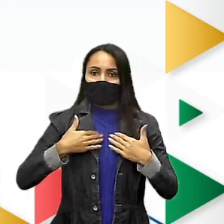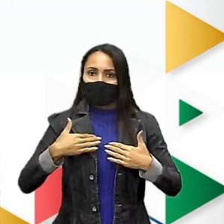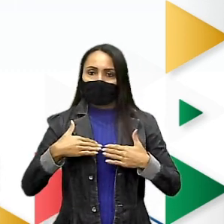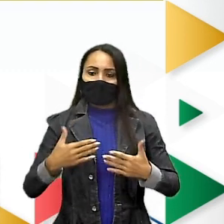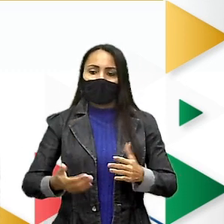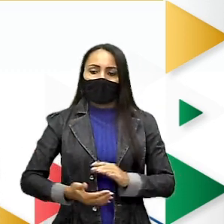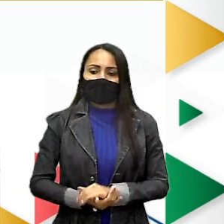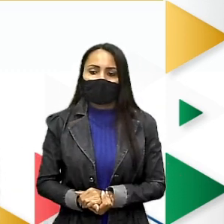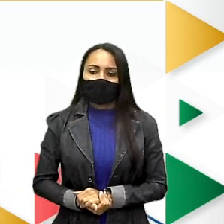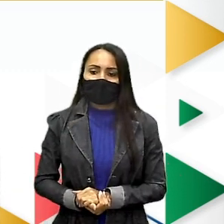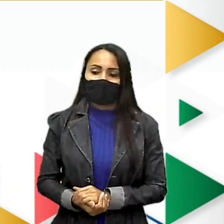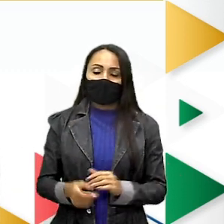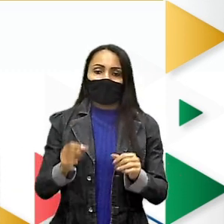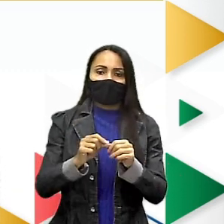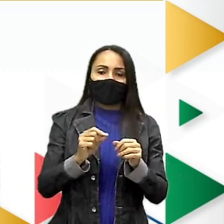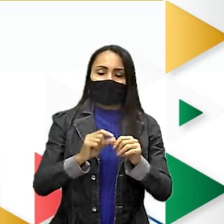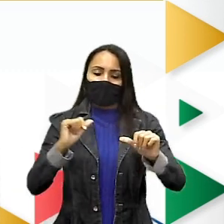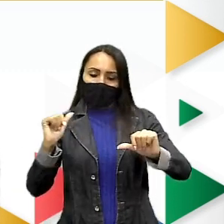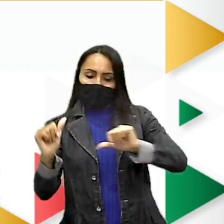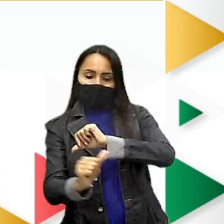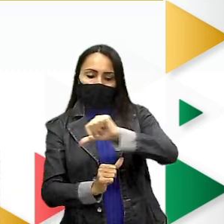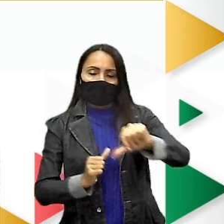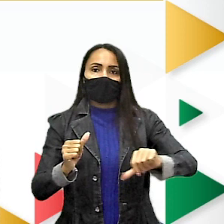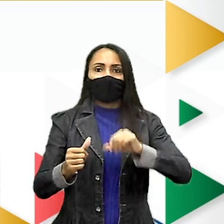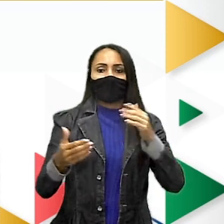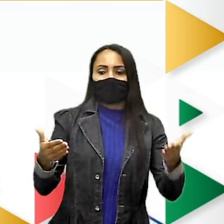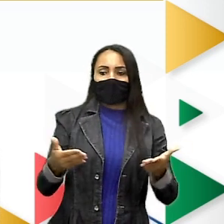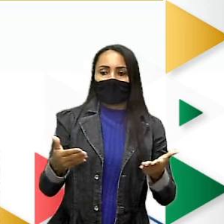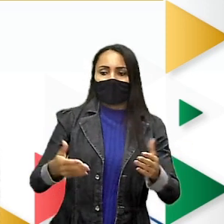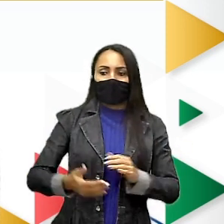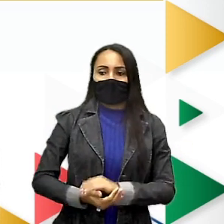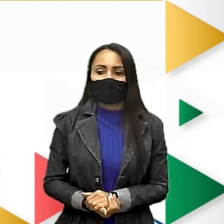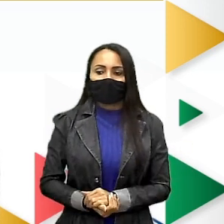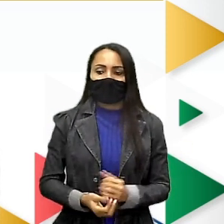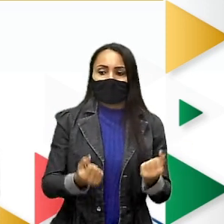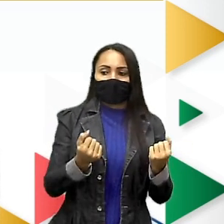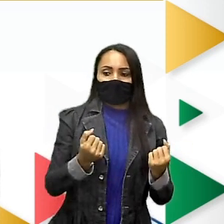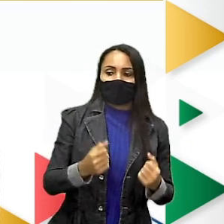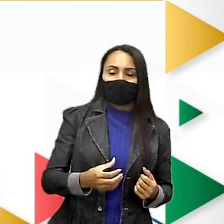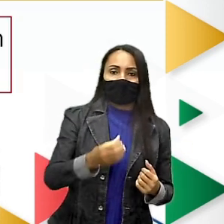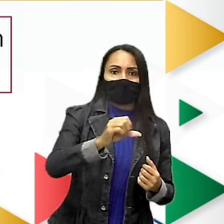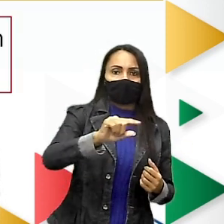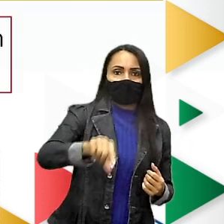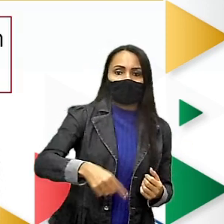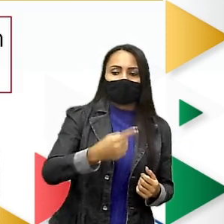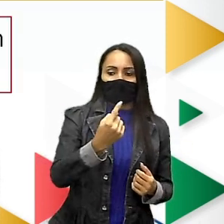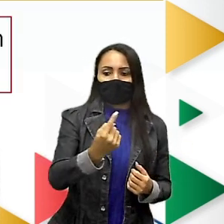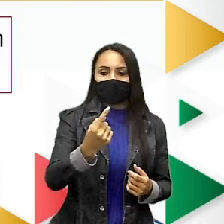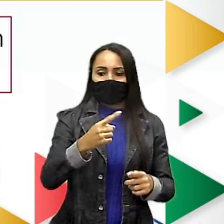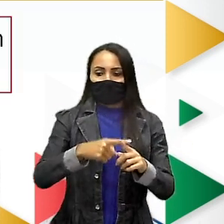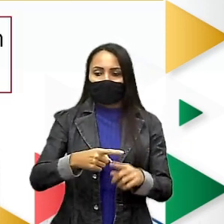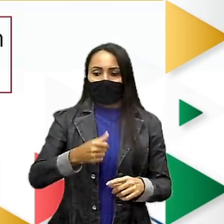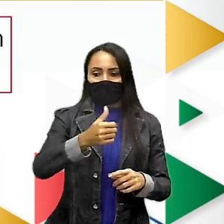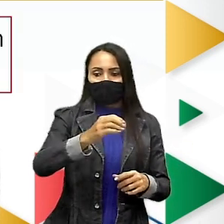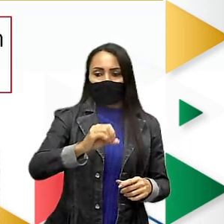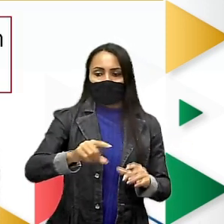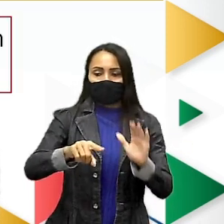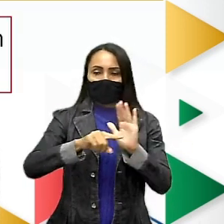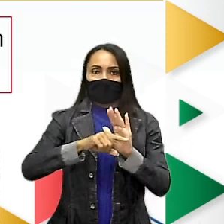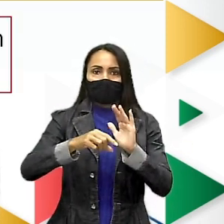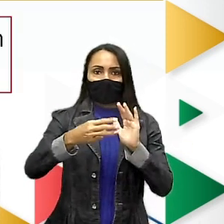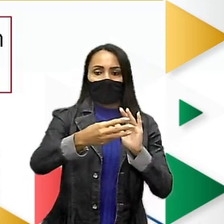seguir. Agora a gente vai fazer a transformação, tá? Massa de um elétron 9,11 vezes 10 a 31. Massa do